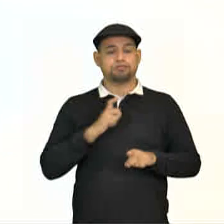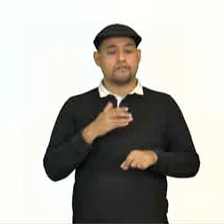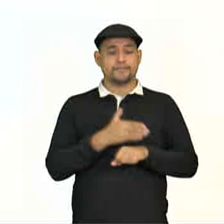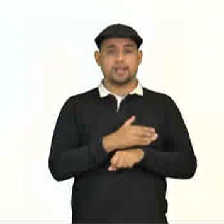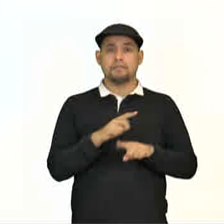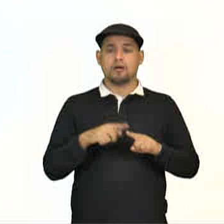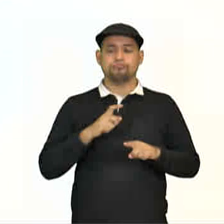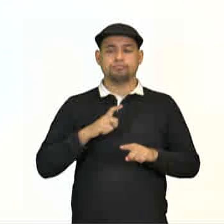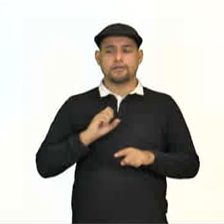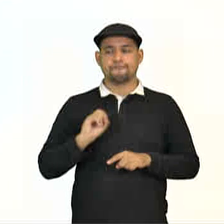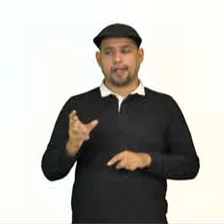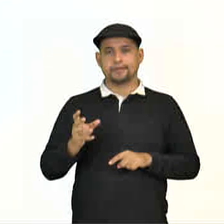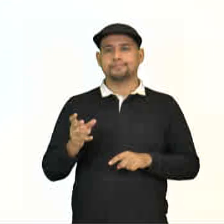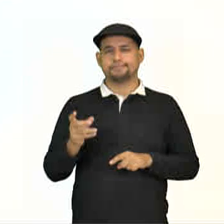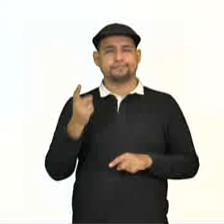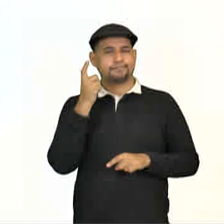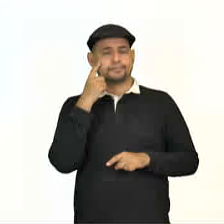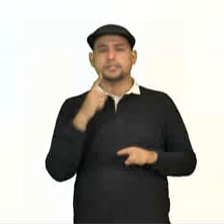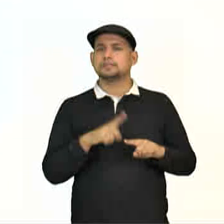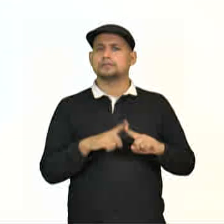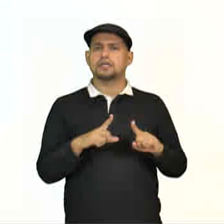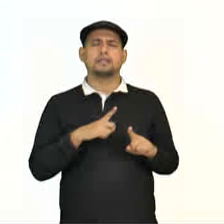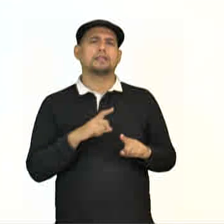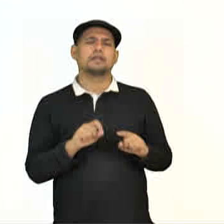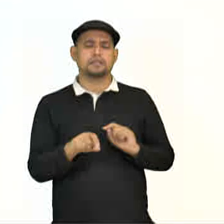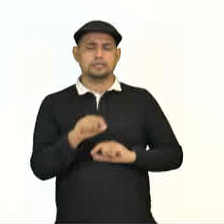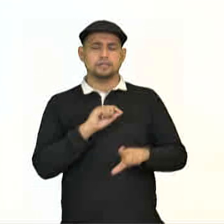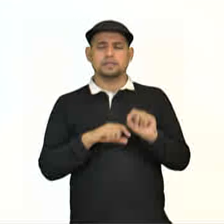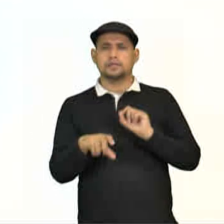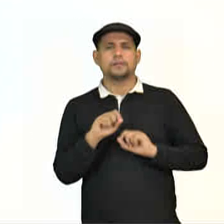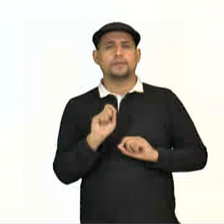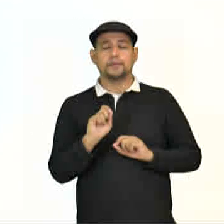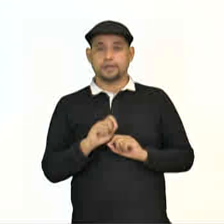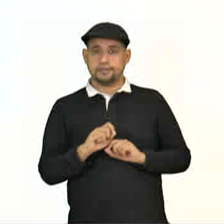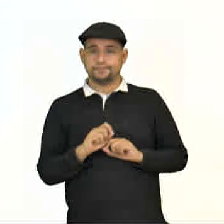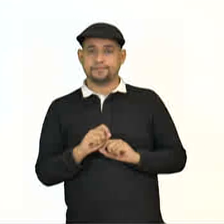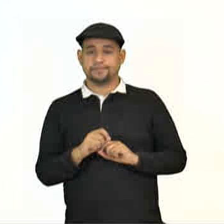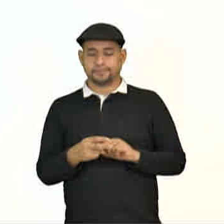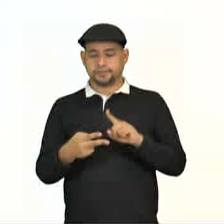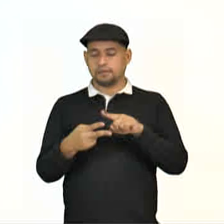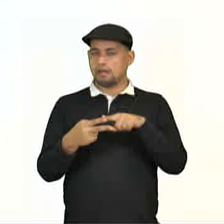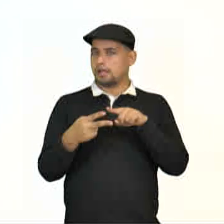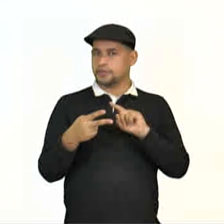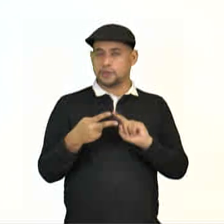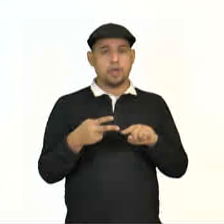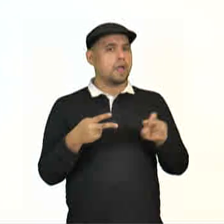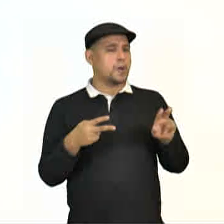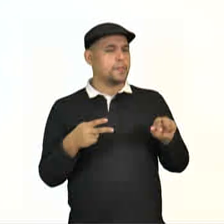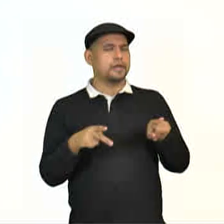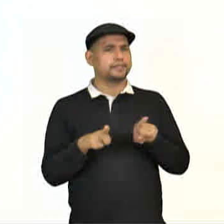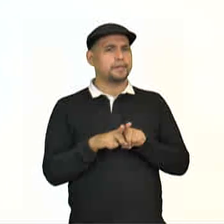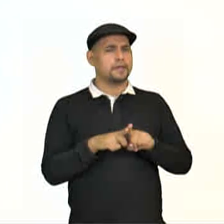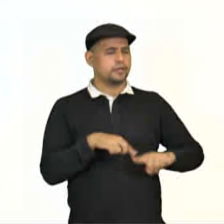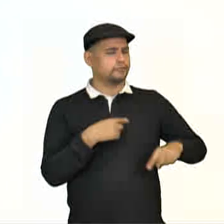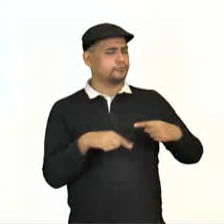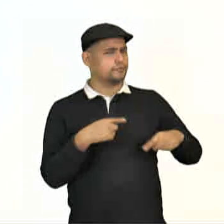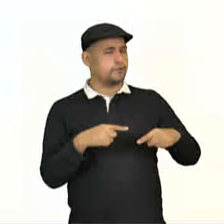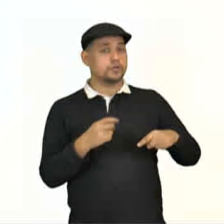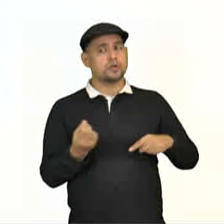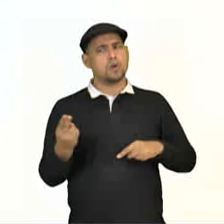mas a riqueza vai, pensou ele. Restava escolher então entre as duas outras irmãs, discórdia